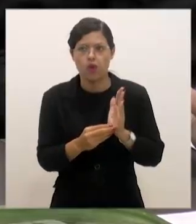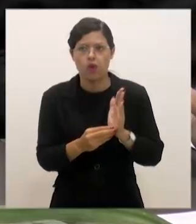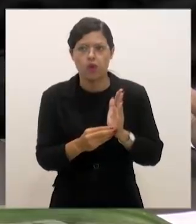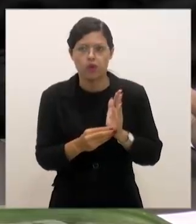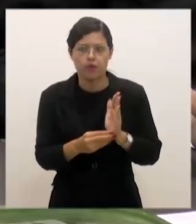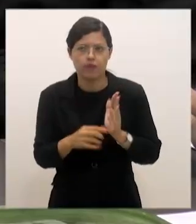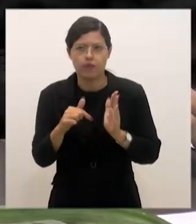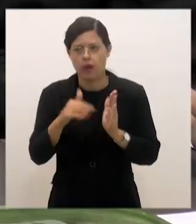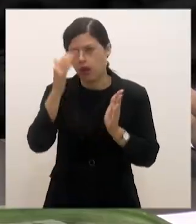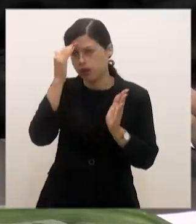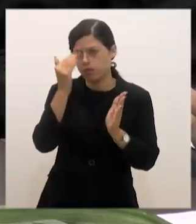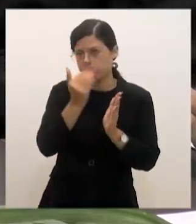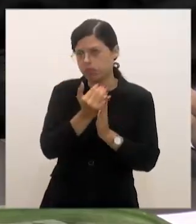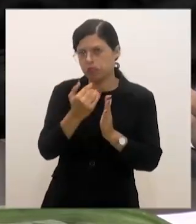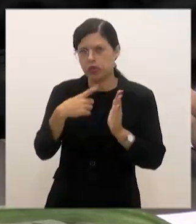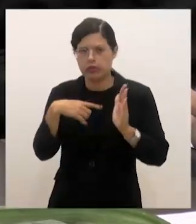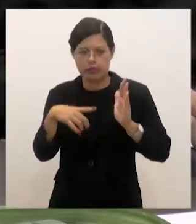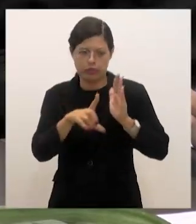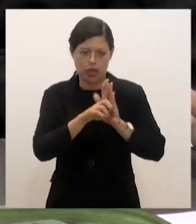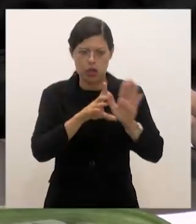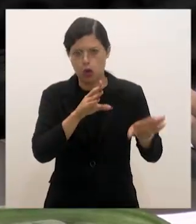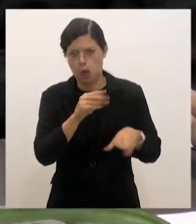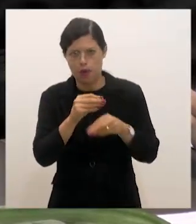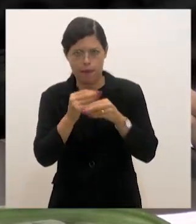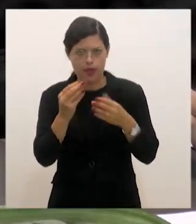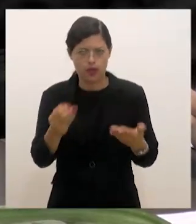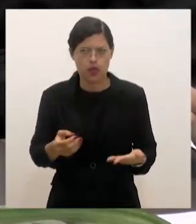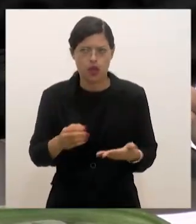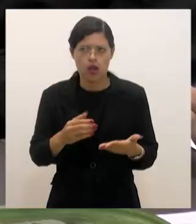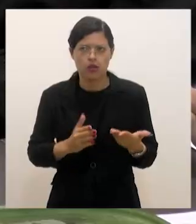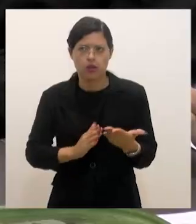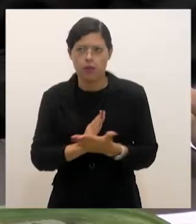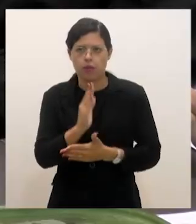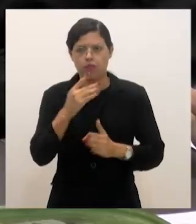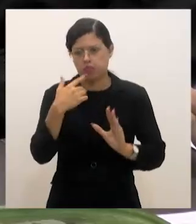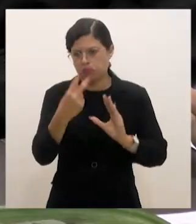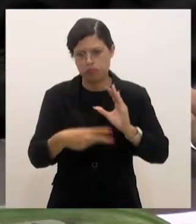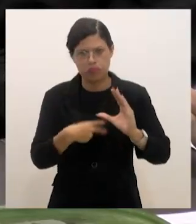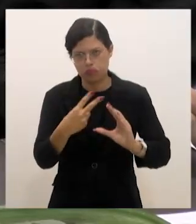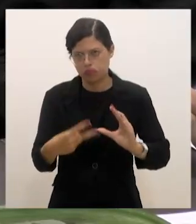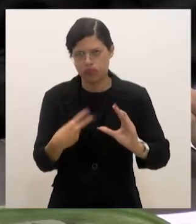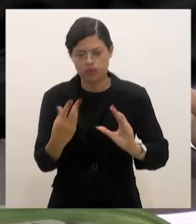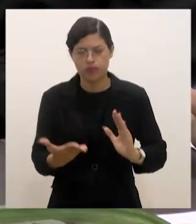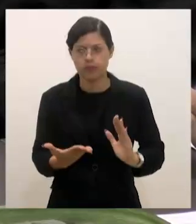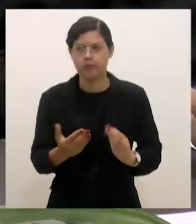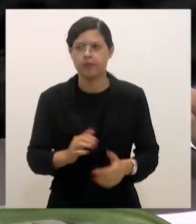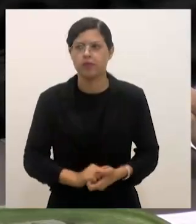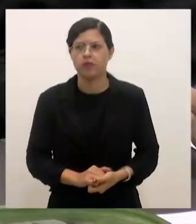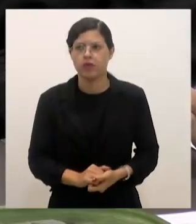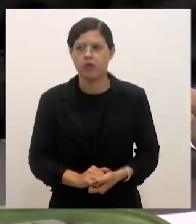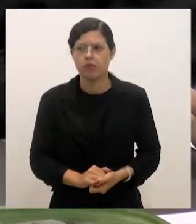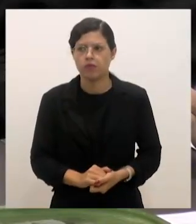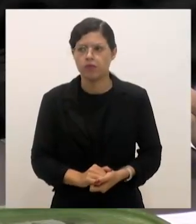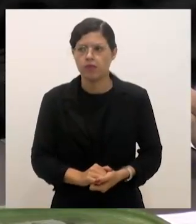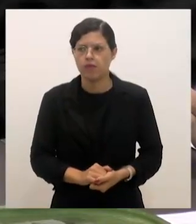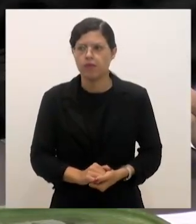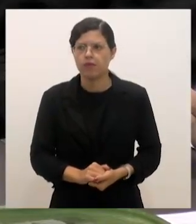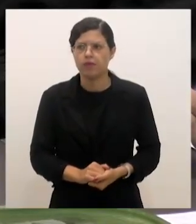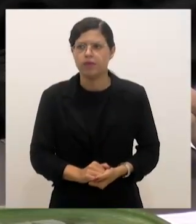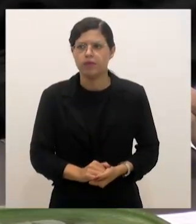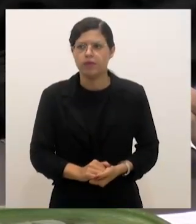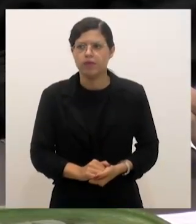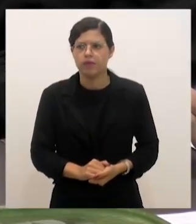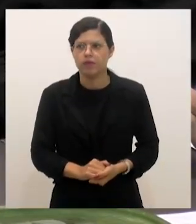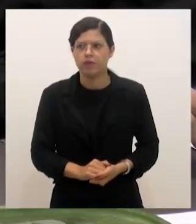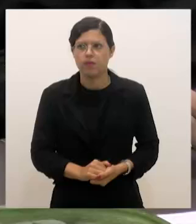lei complementar tal, que seria essa aprovação nas câmaras de vereadores? Ou seja, eu não vejo, deputado Cozzolino,